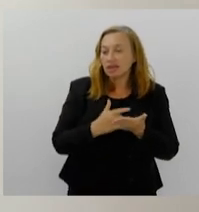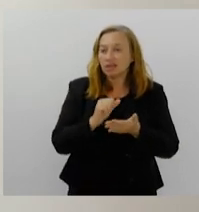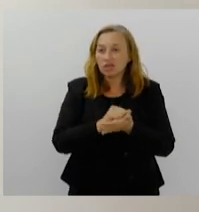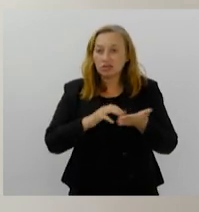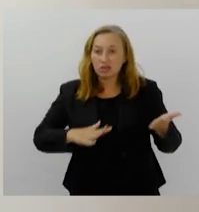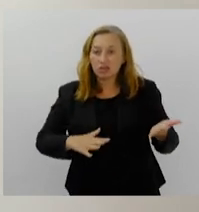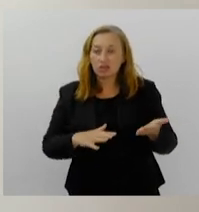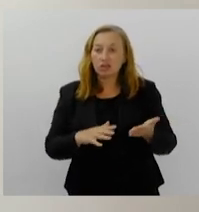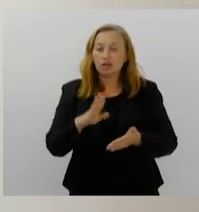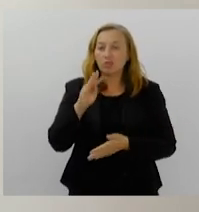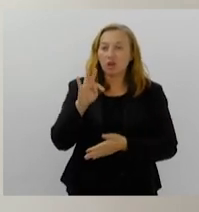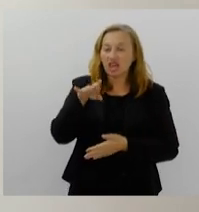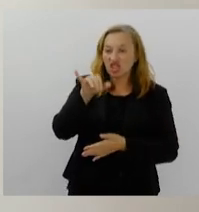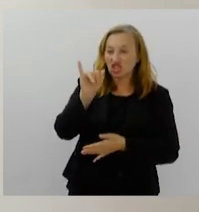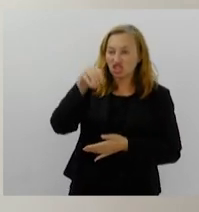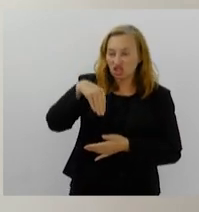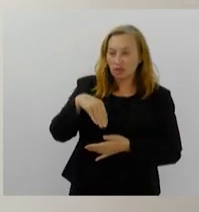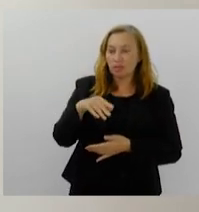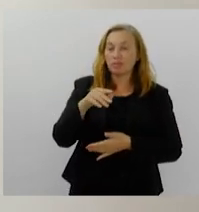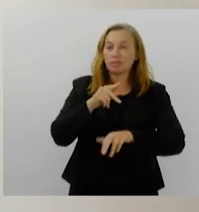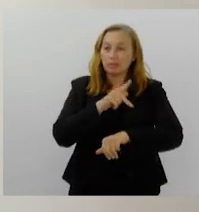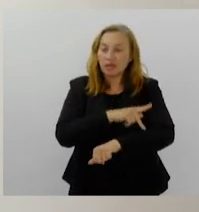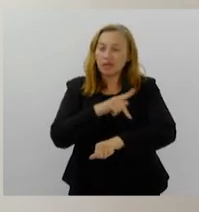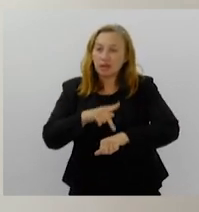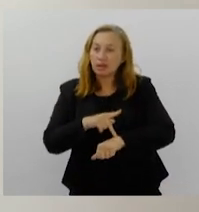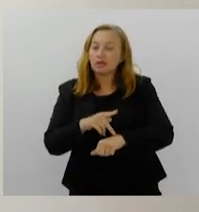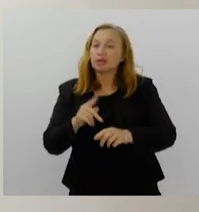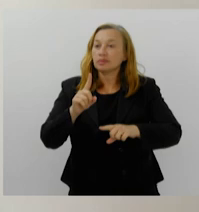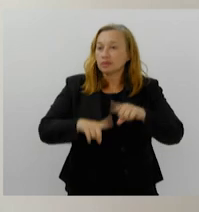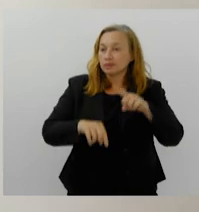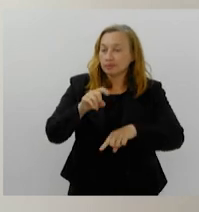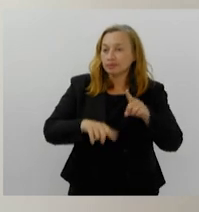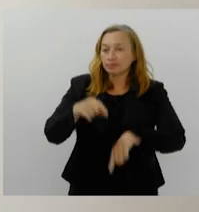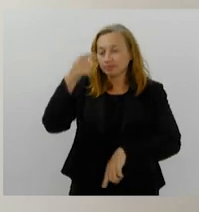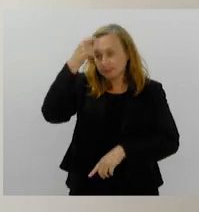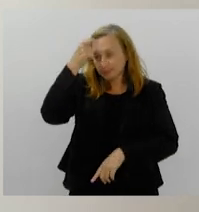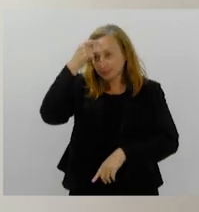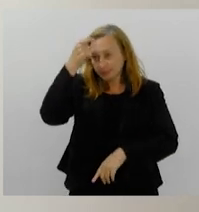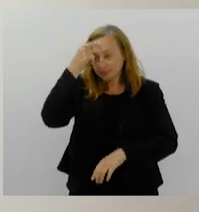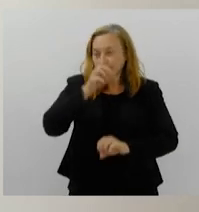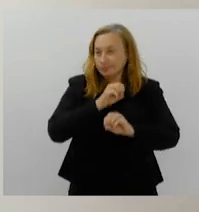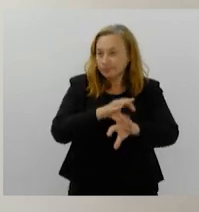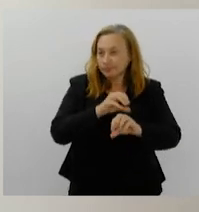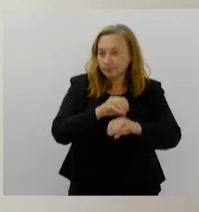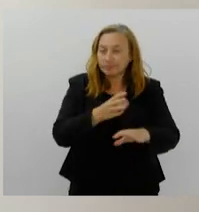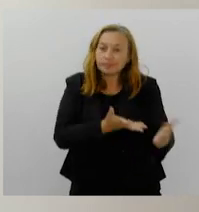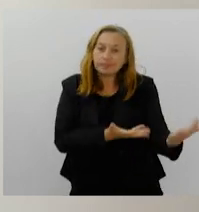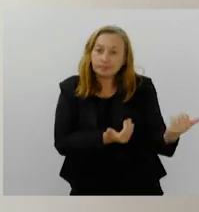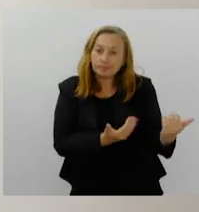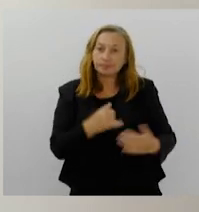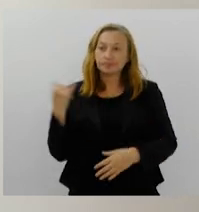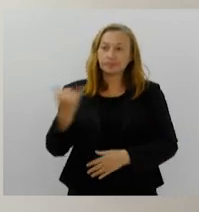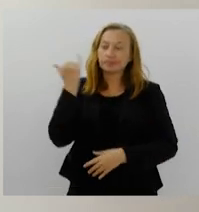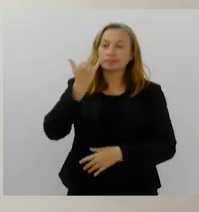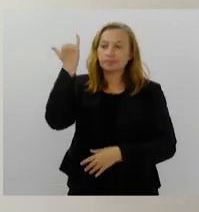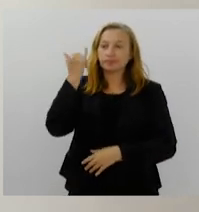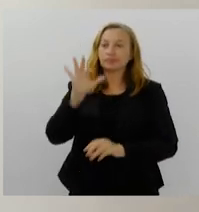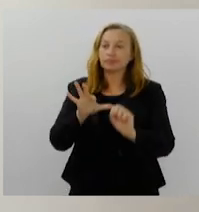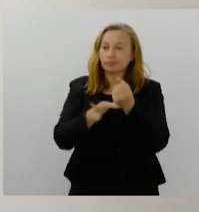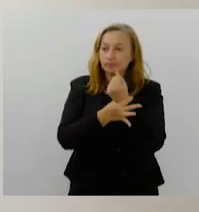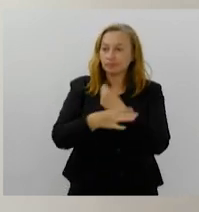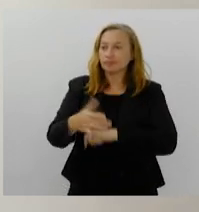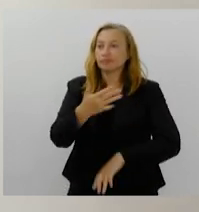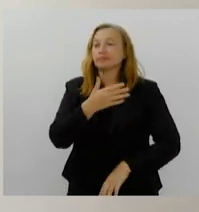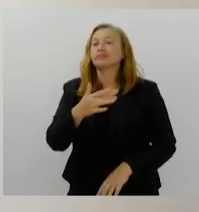pedagógico, materiais que têm contribuído para conscientizar e educar nossos jovens sobre a importância da segurança e da saúde